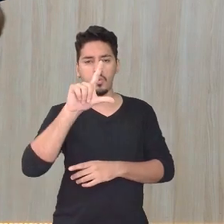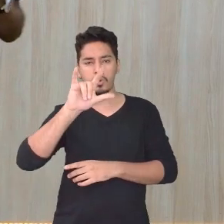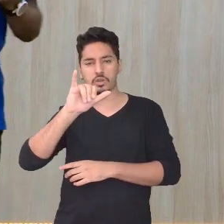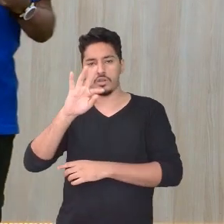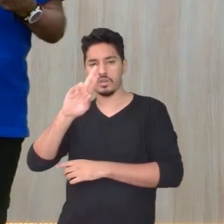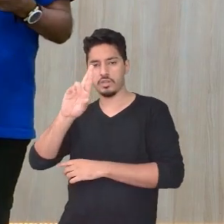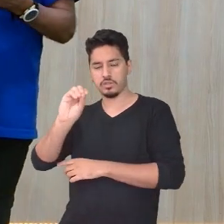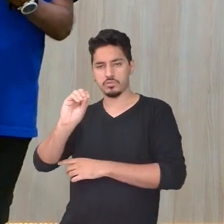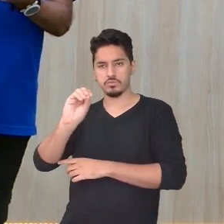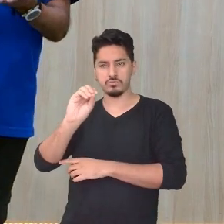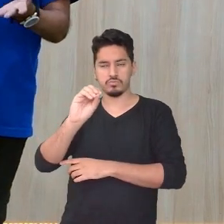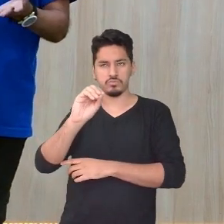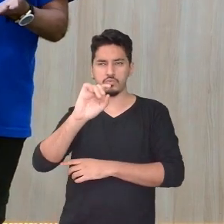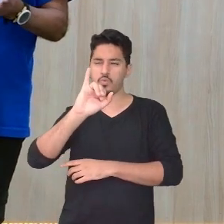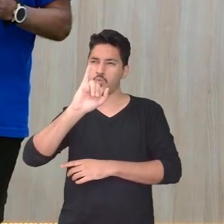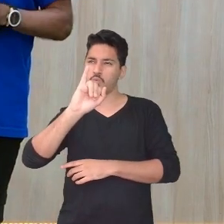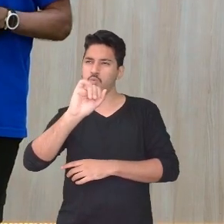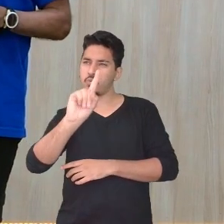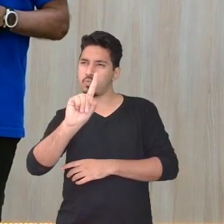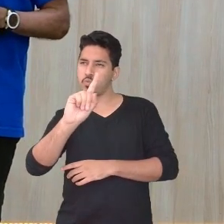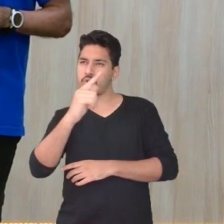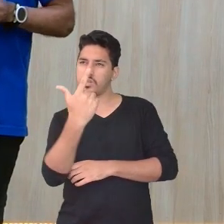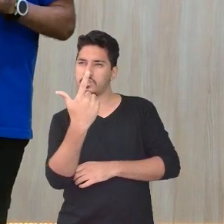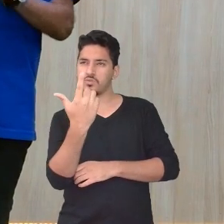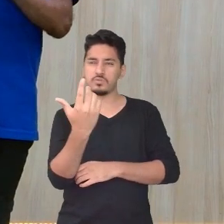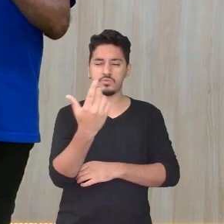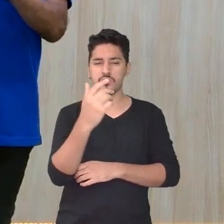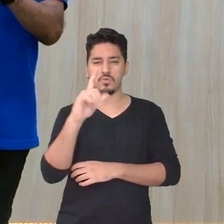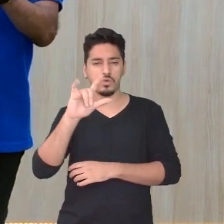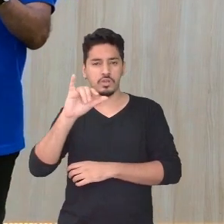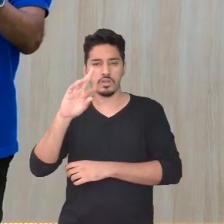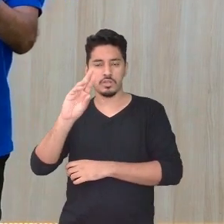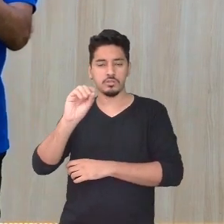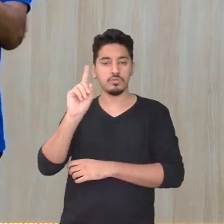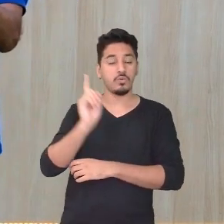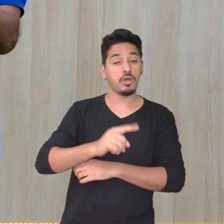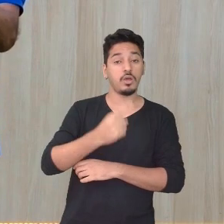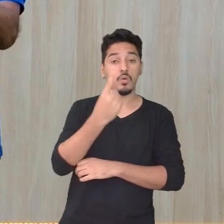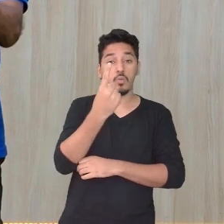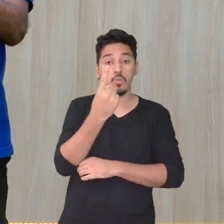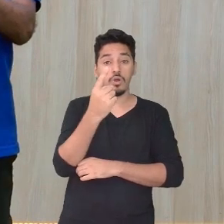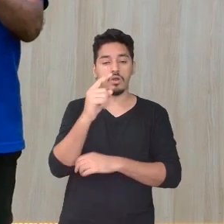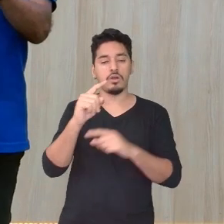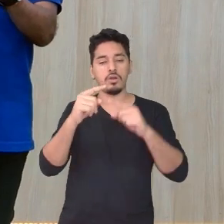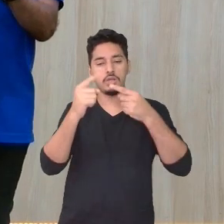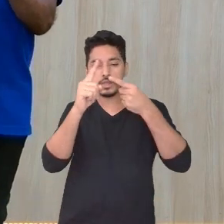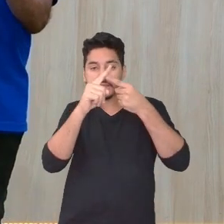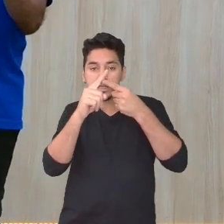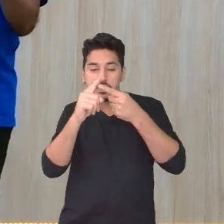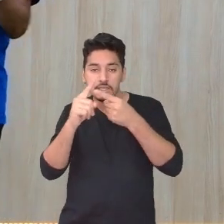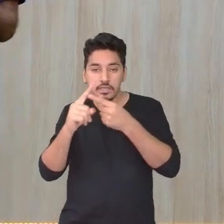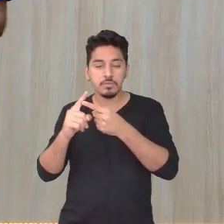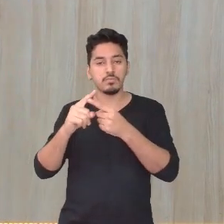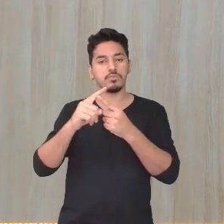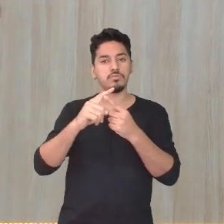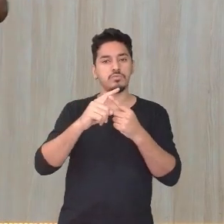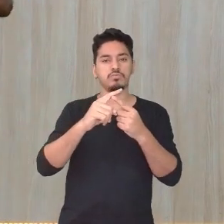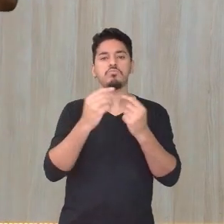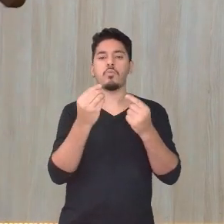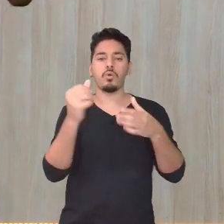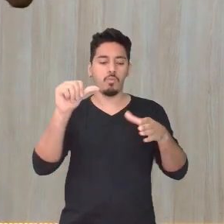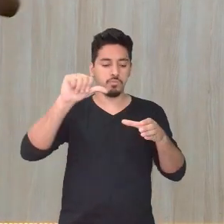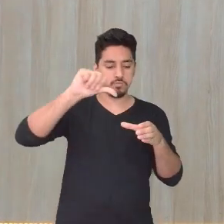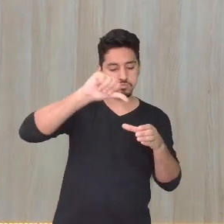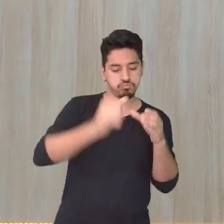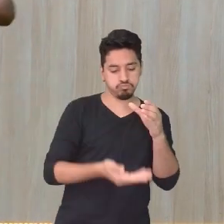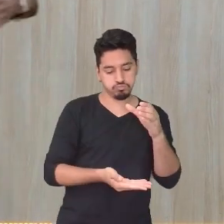1 litro? Significa o que é isso, Ricardinho? Significa uma unidade de medida da quantidade que cabe de líquido ali dentro. Também pode